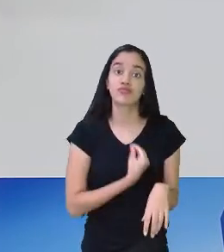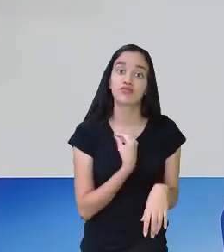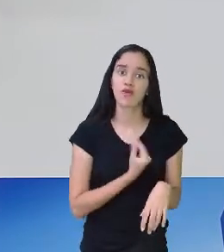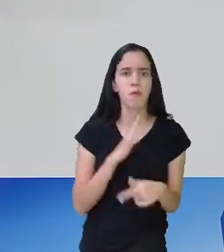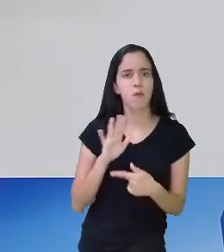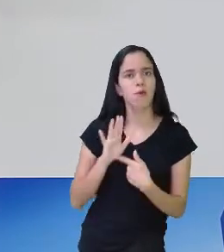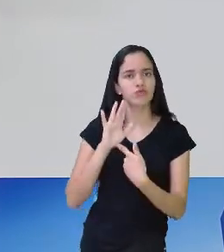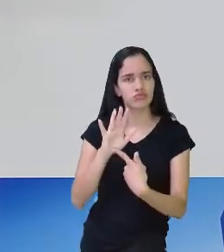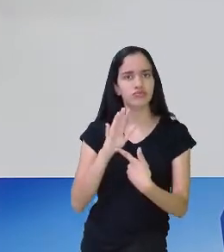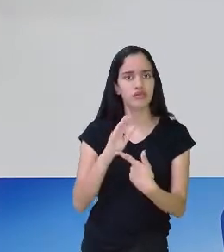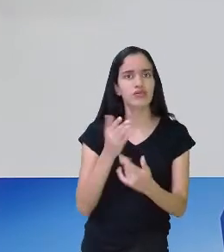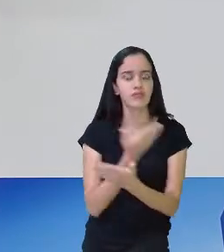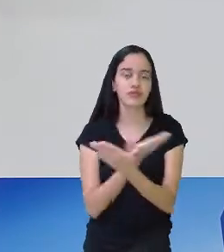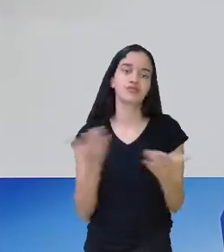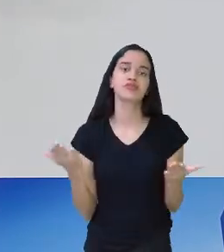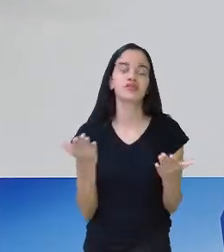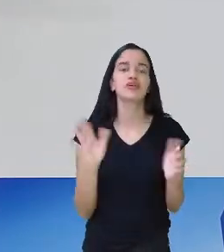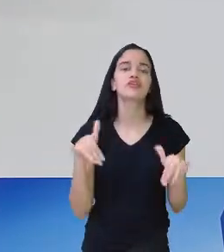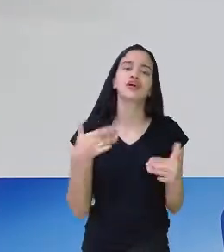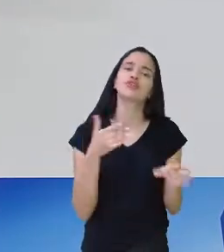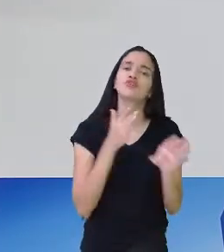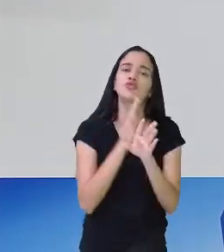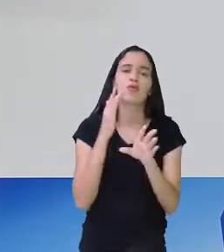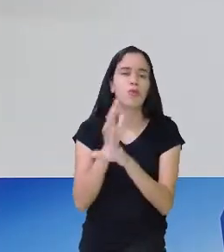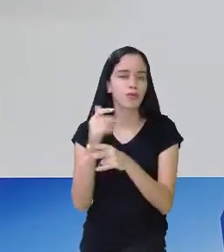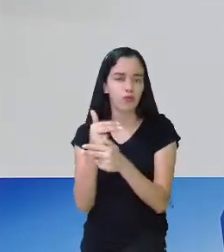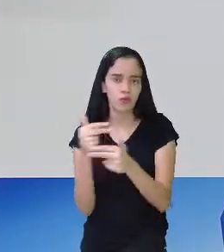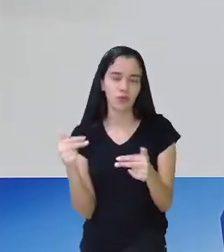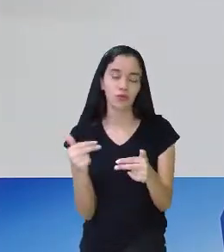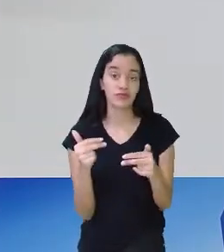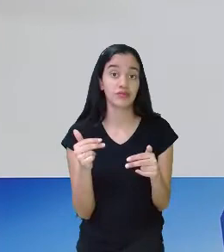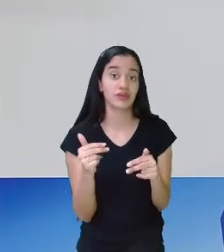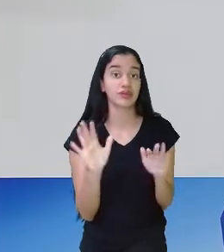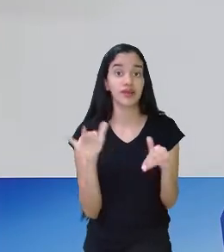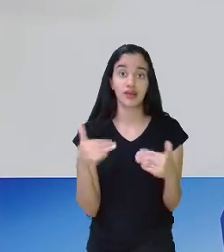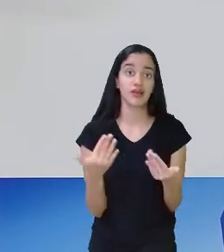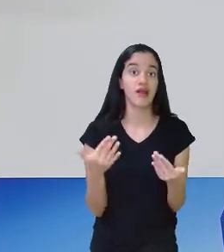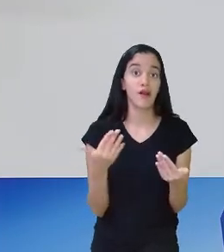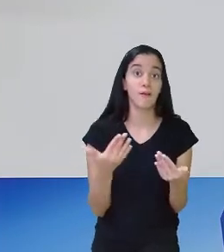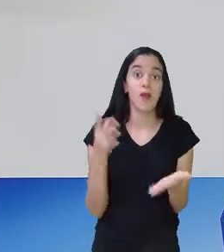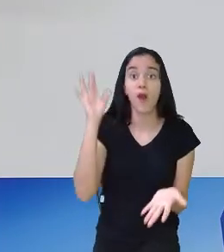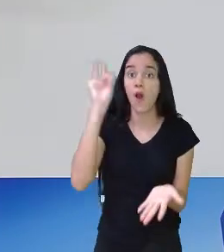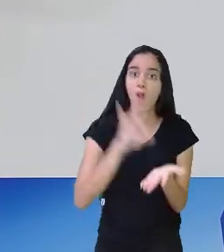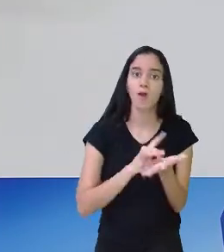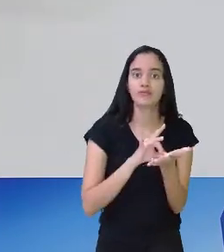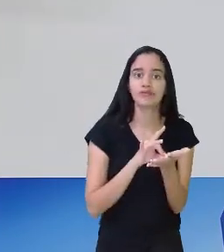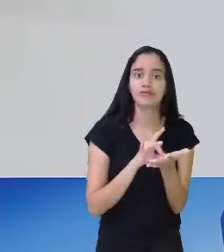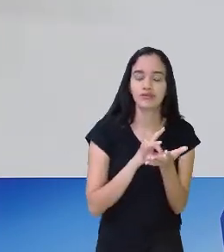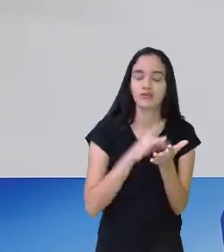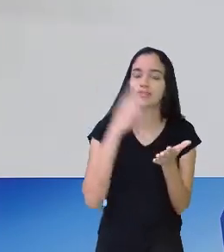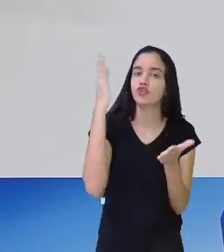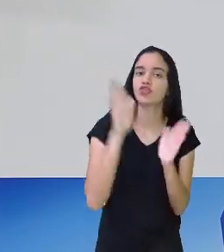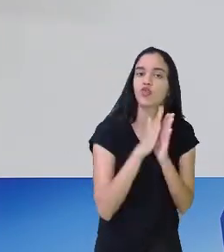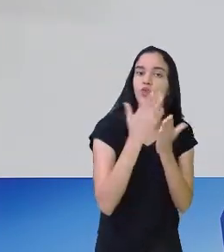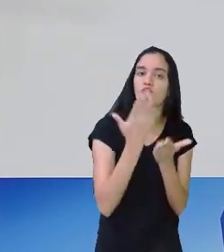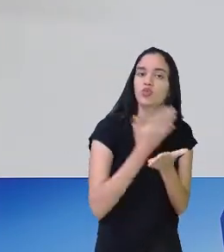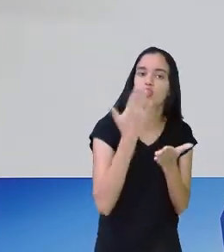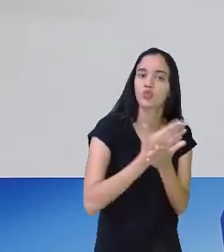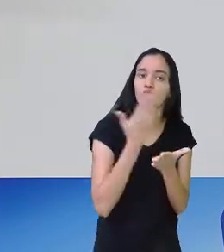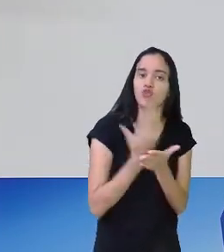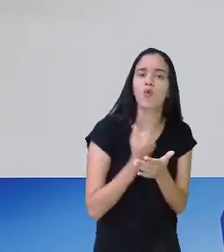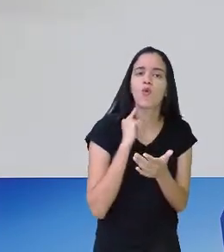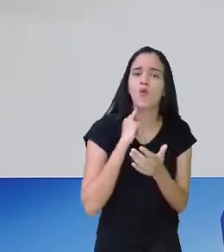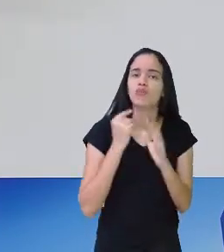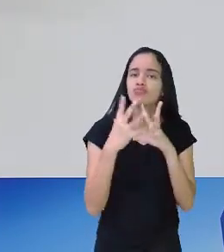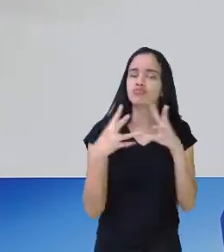para vocês? Então, ainda está se descobrindo muita coisa sobre eles. E eles não estão oficialmente nos livros ainda como seres decompositores,